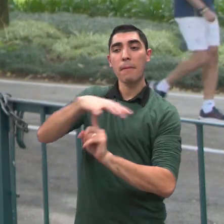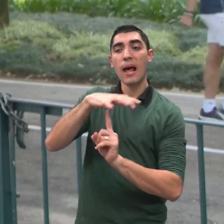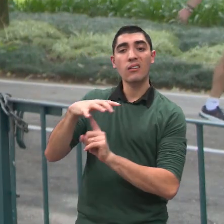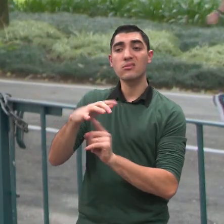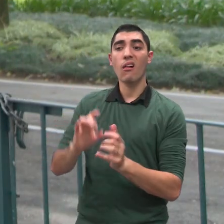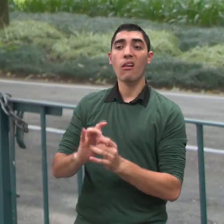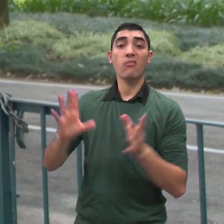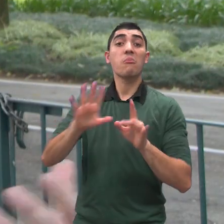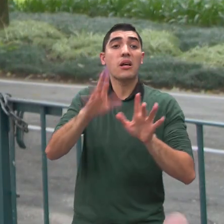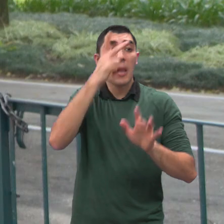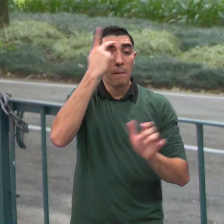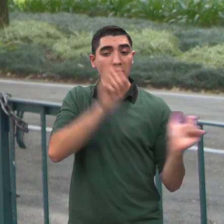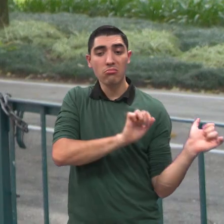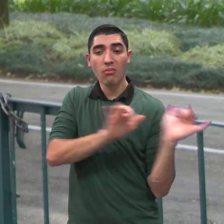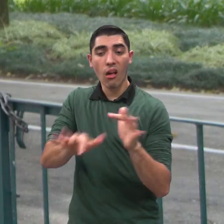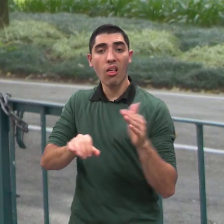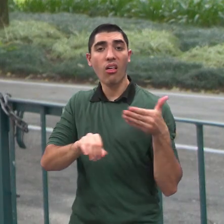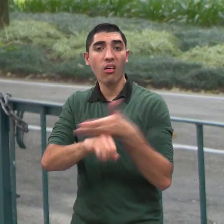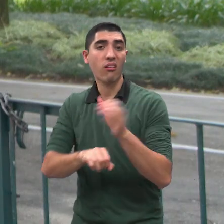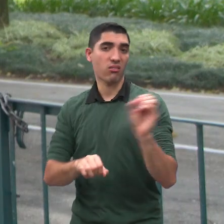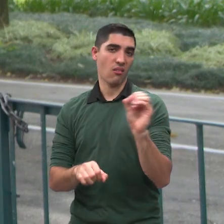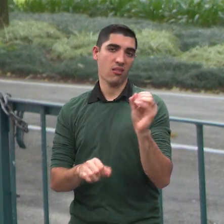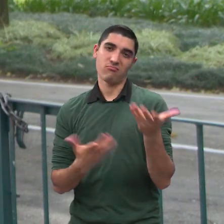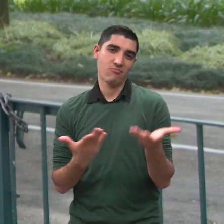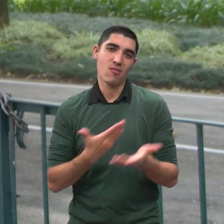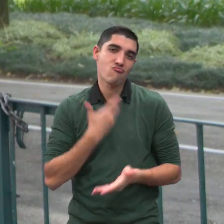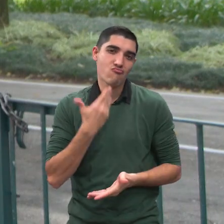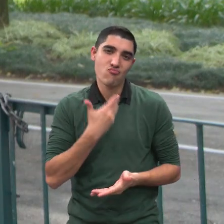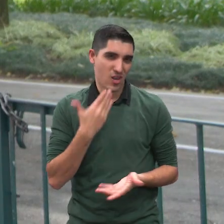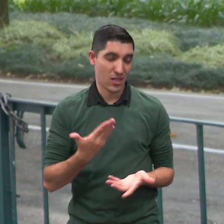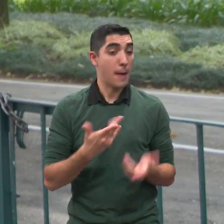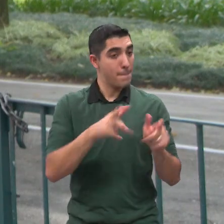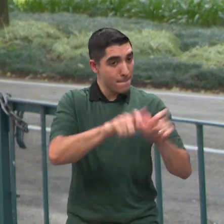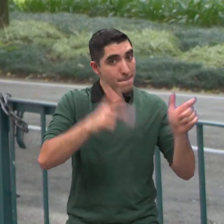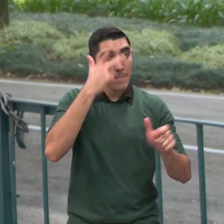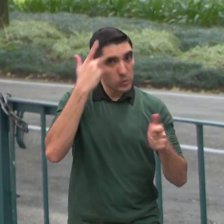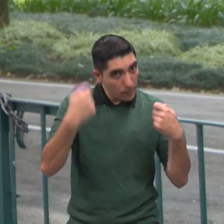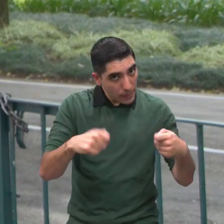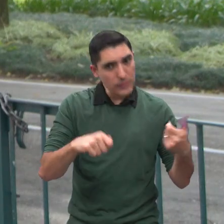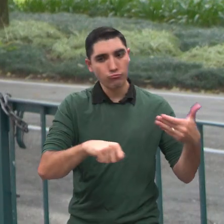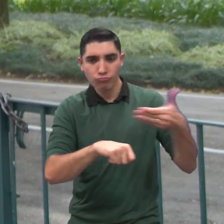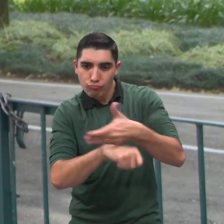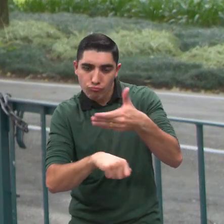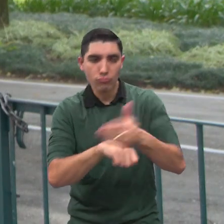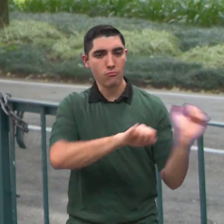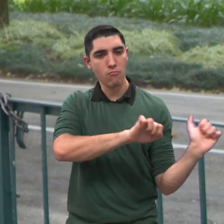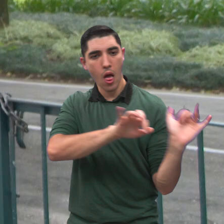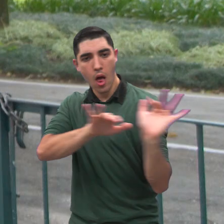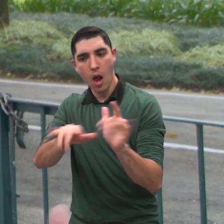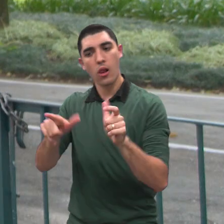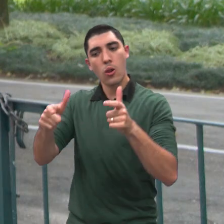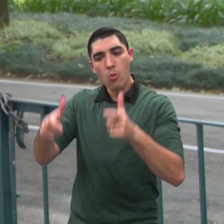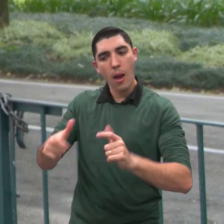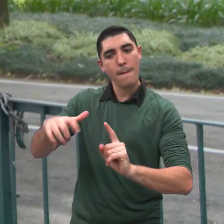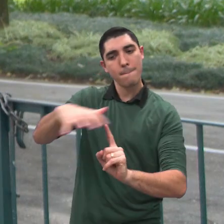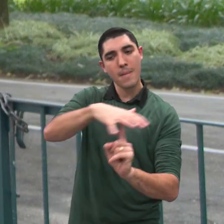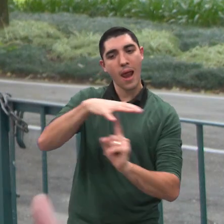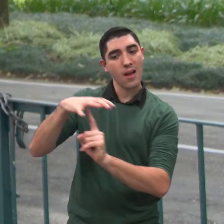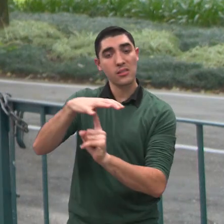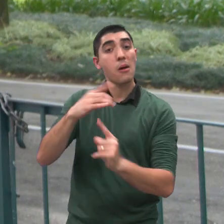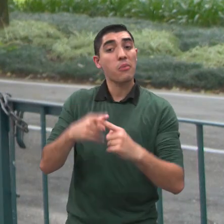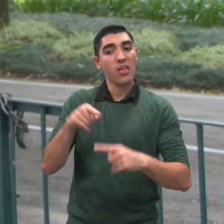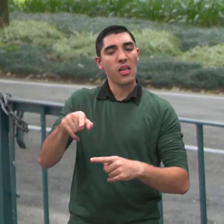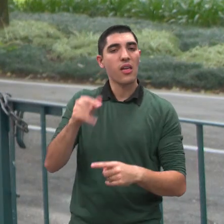iluminada e aberta, sendo que ela não tem vida, né? Então as pessoas têm que também estar no espaço público e participar das praças para